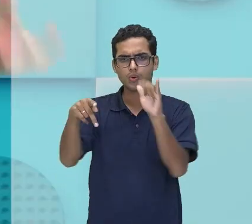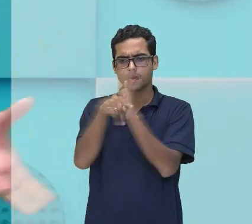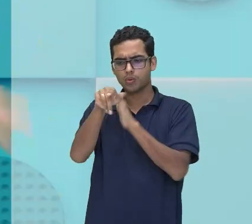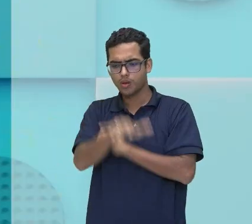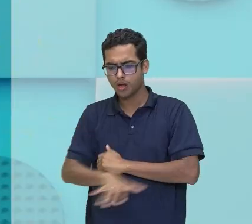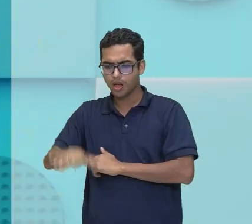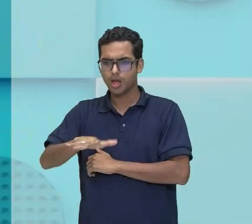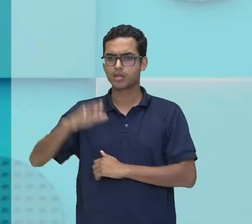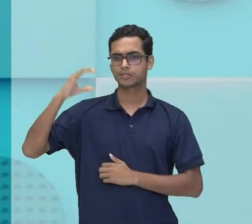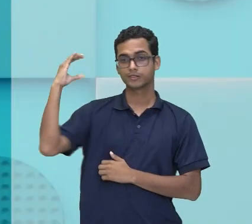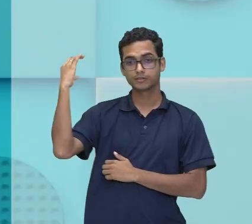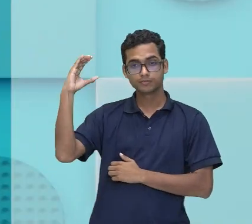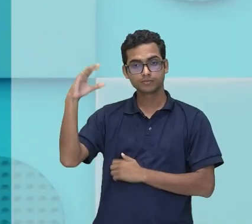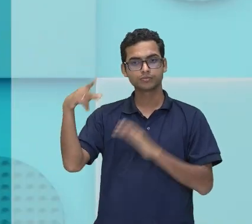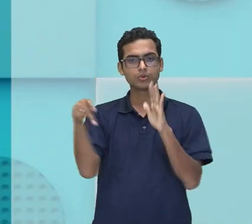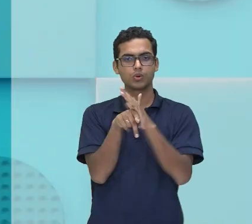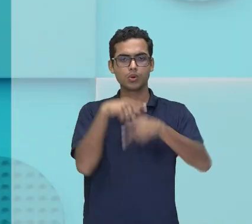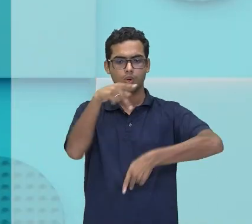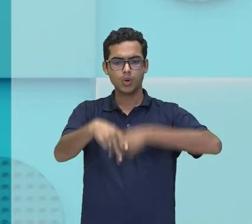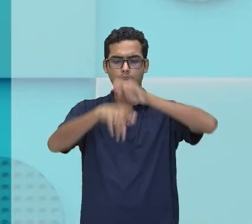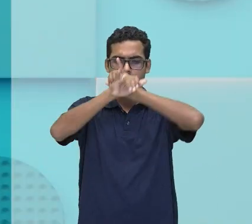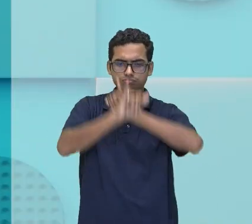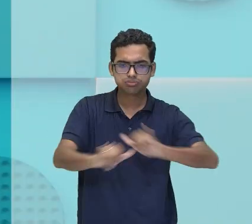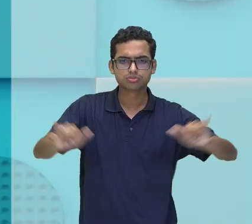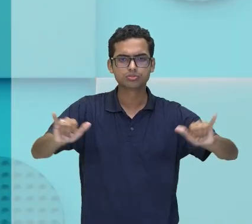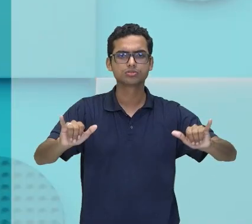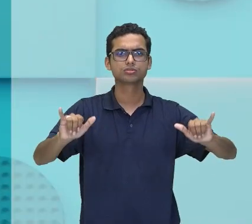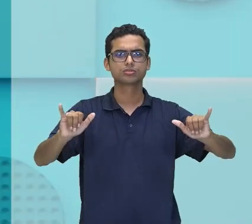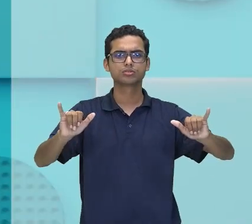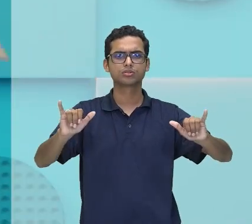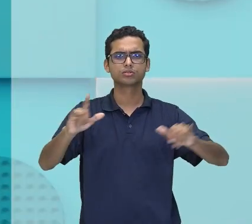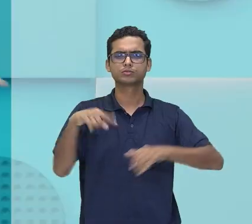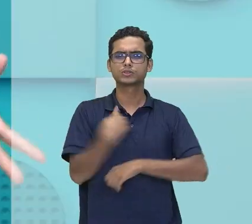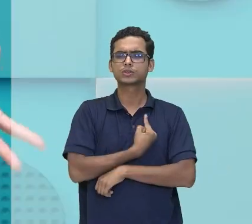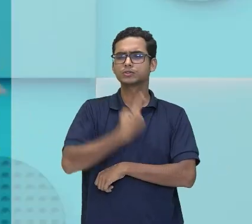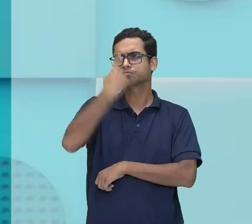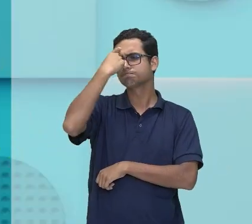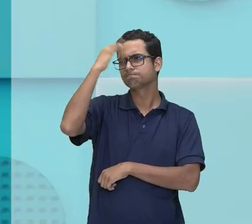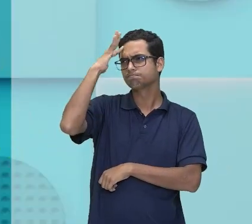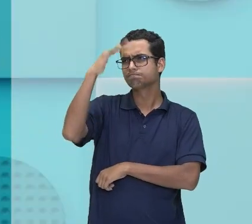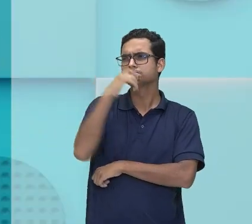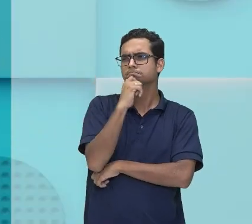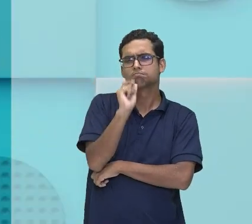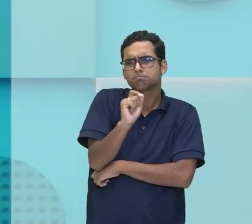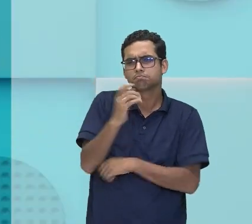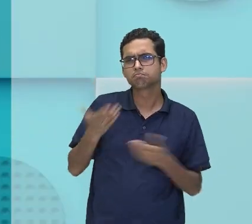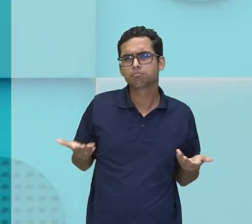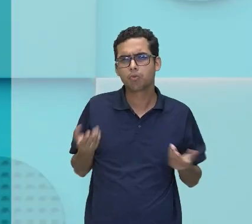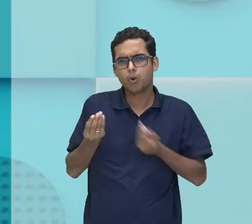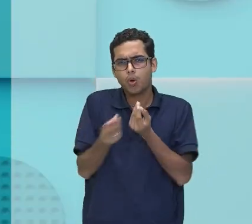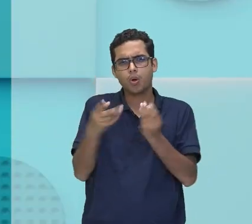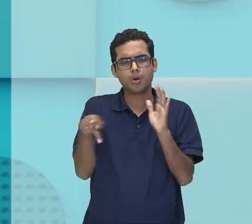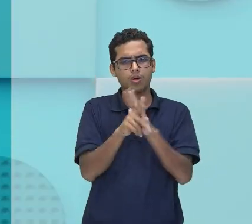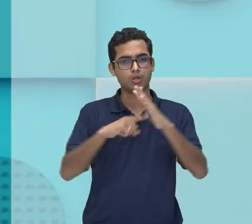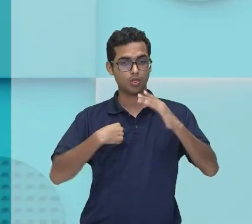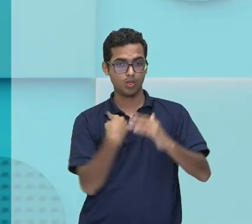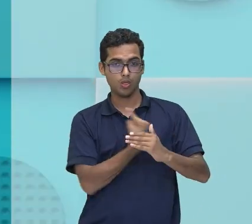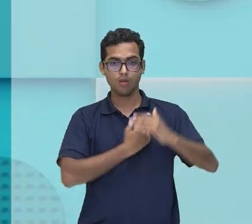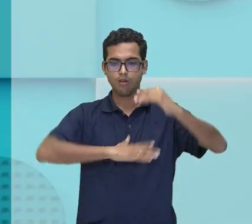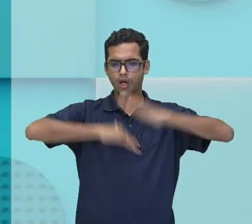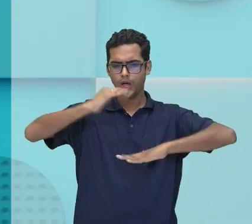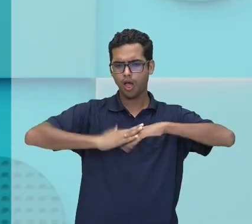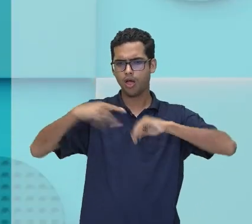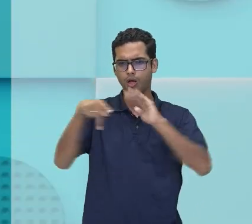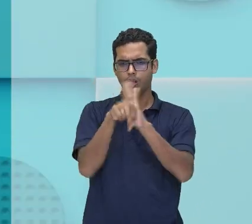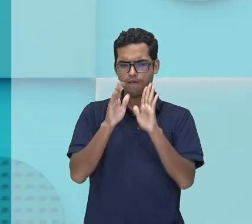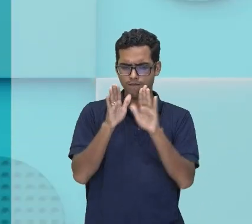científica e divulgar para o público em geral, nós vamos ficar assim, o que ele quer dizer com isso? Porque a gente não é especialista. Por isso que eles vão